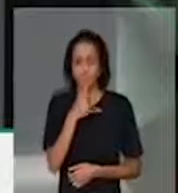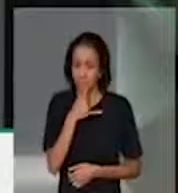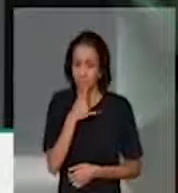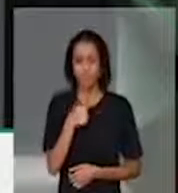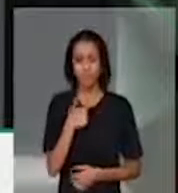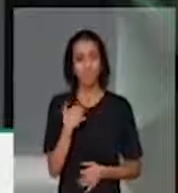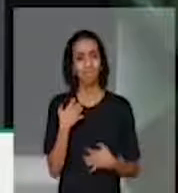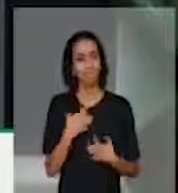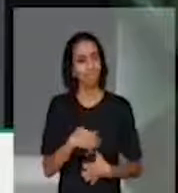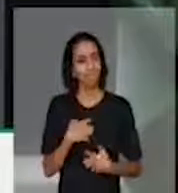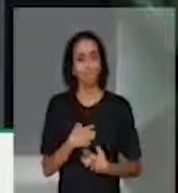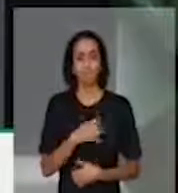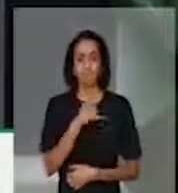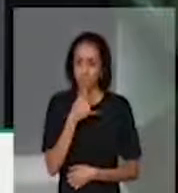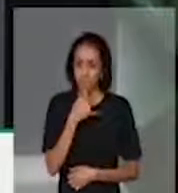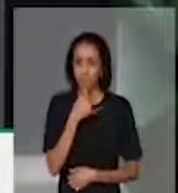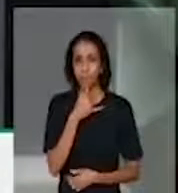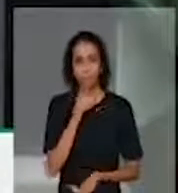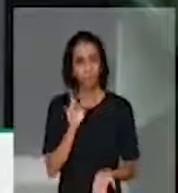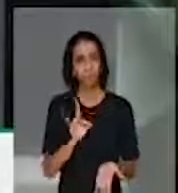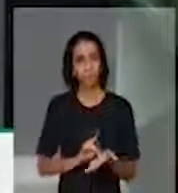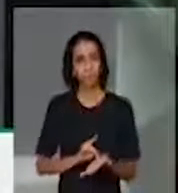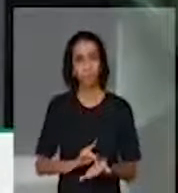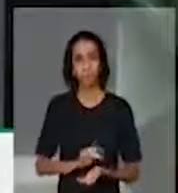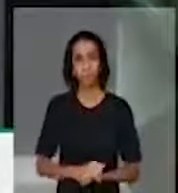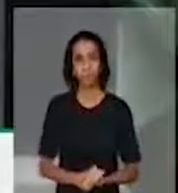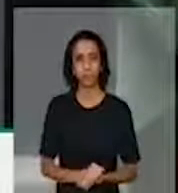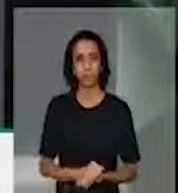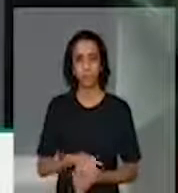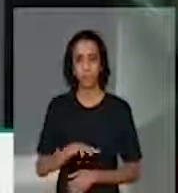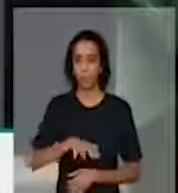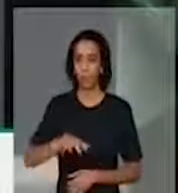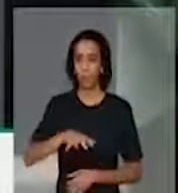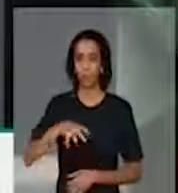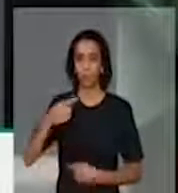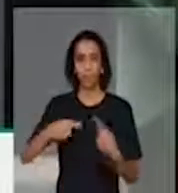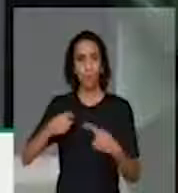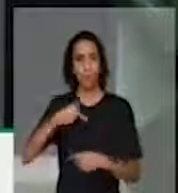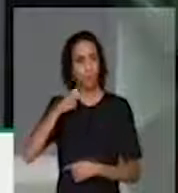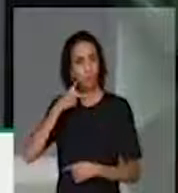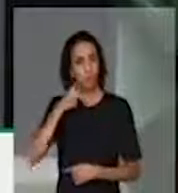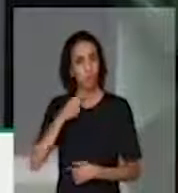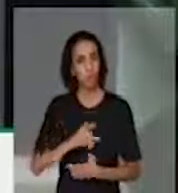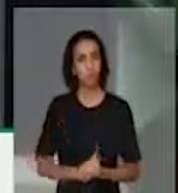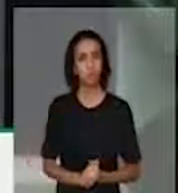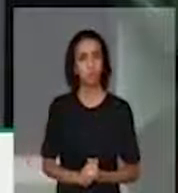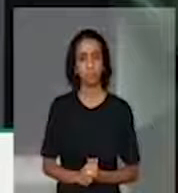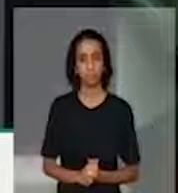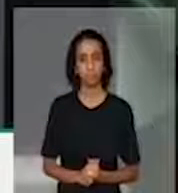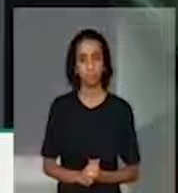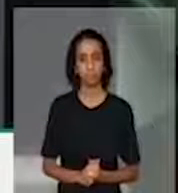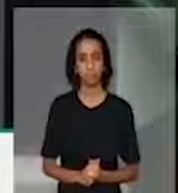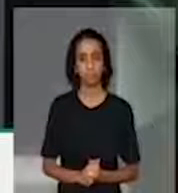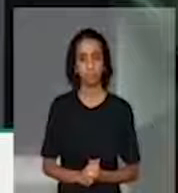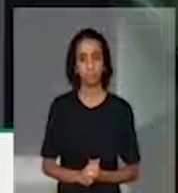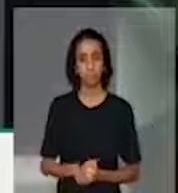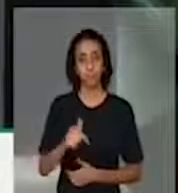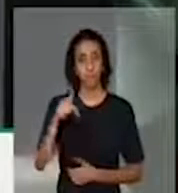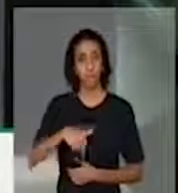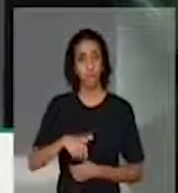estou muito chateado mesmo com a nossa política, com o nosso